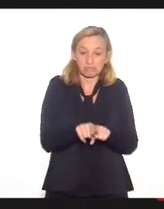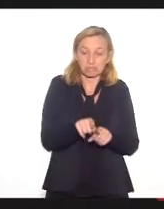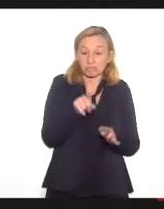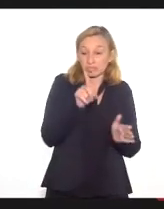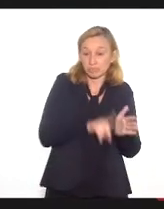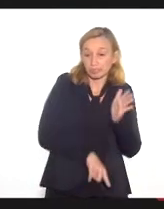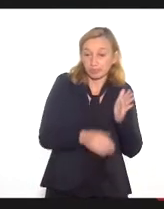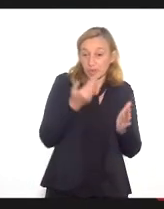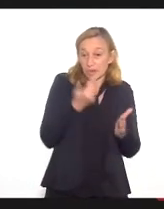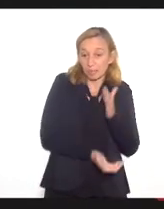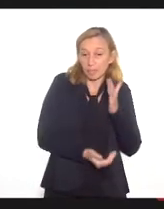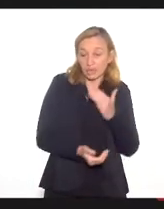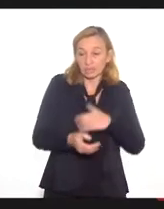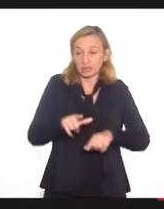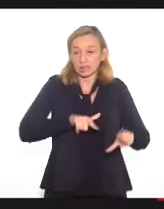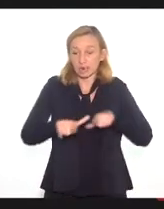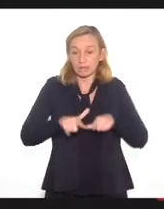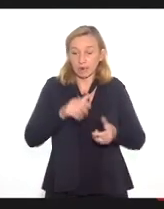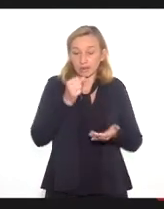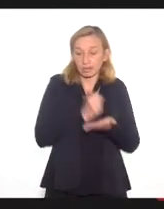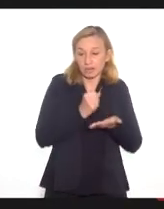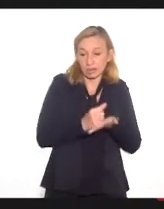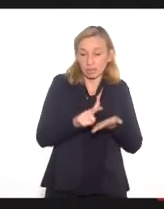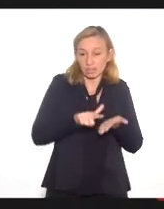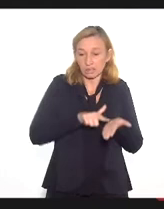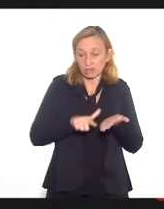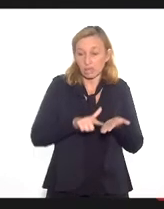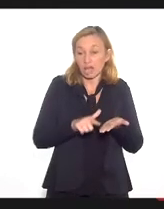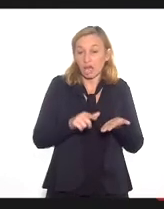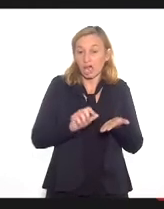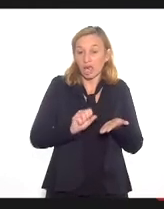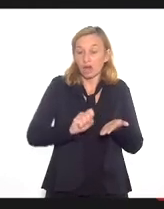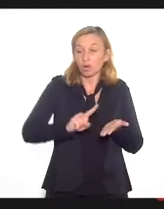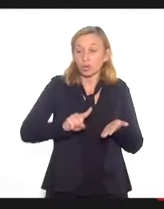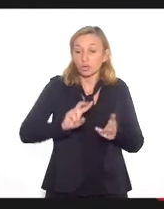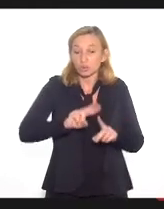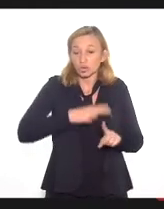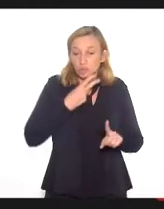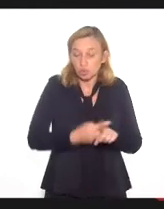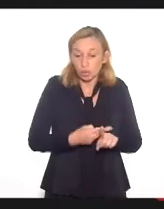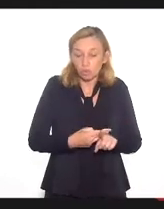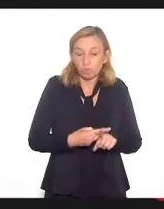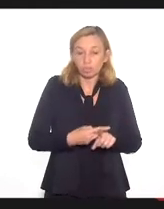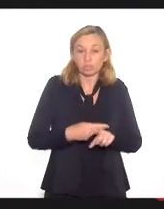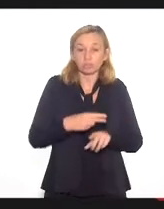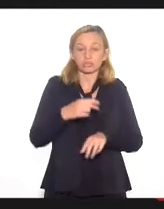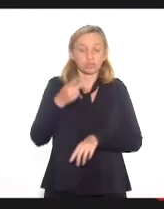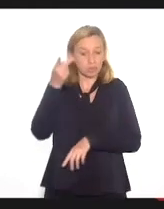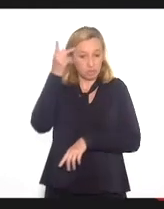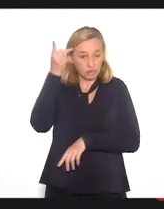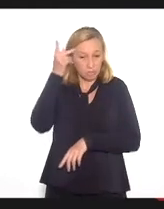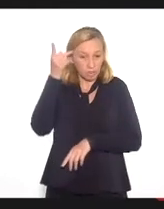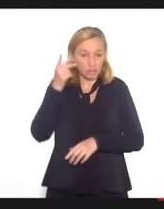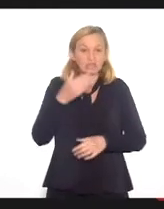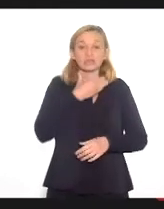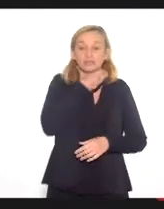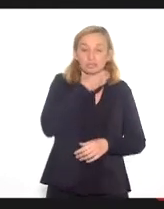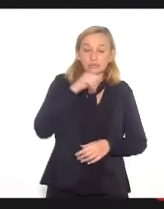empregos com carteira assinada é o dobro da cidade de São Paulo então se a gente tem uma crise nacional essa crise